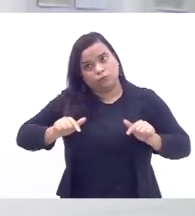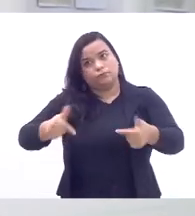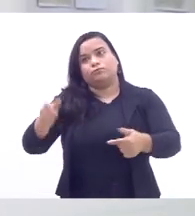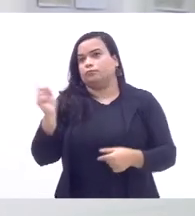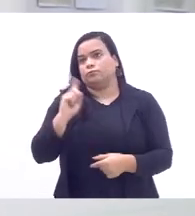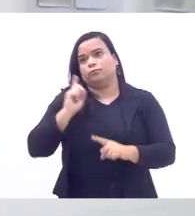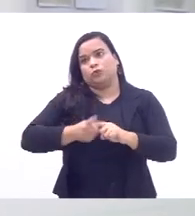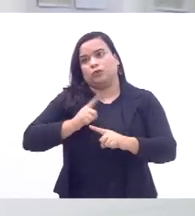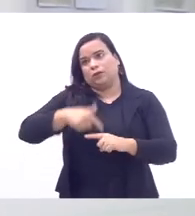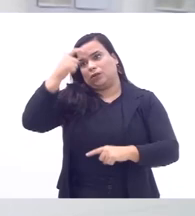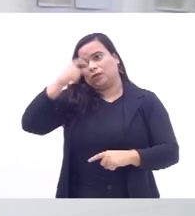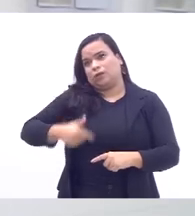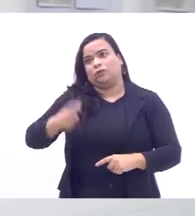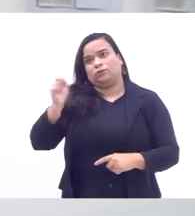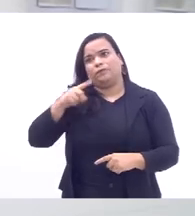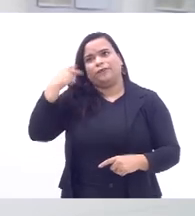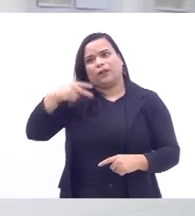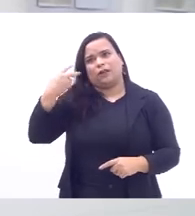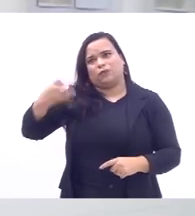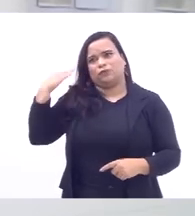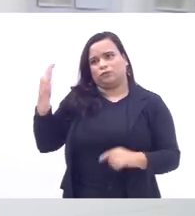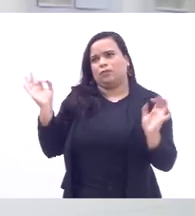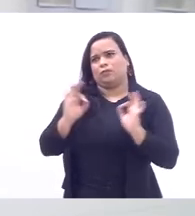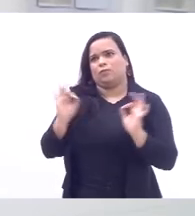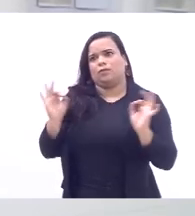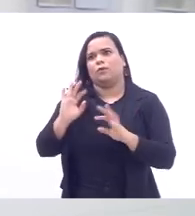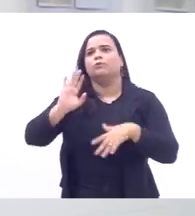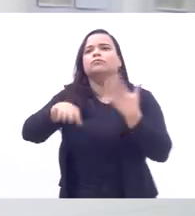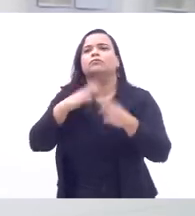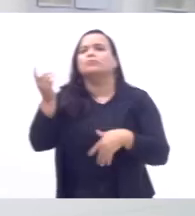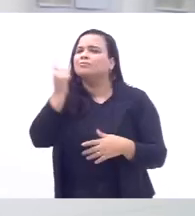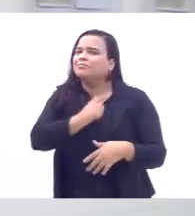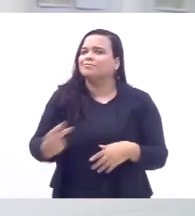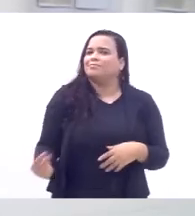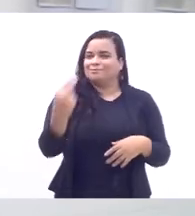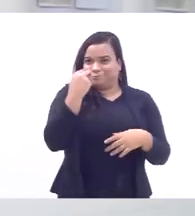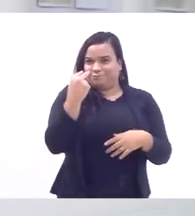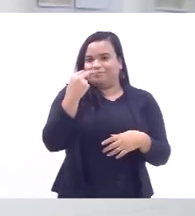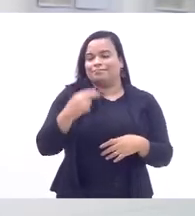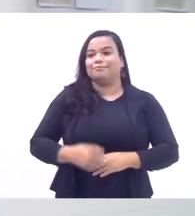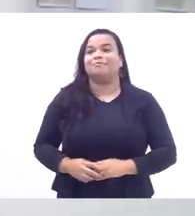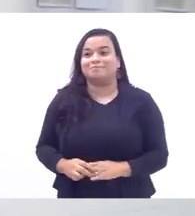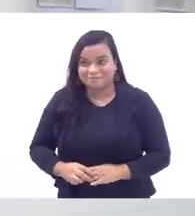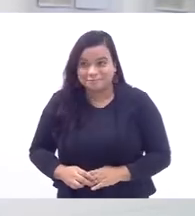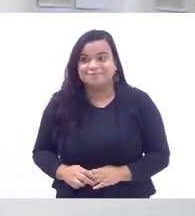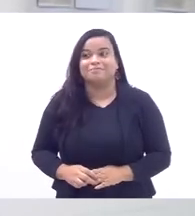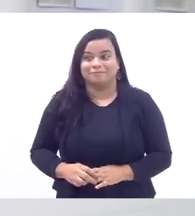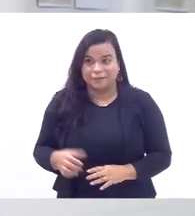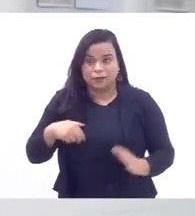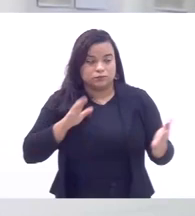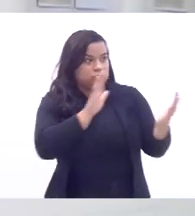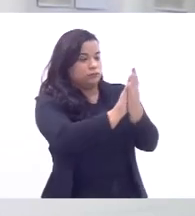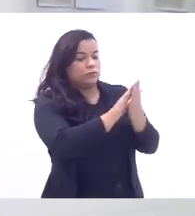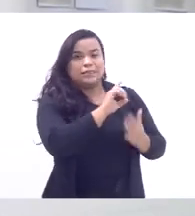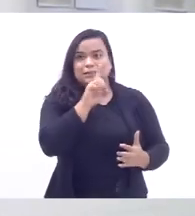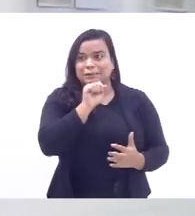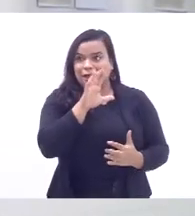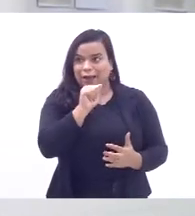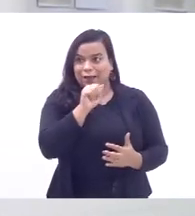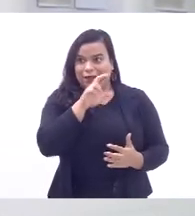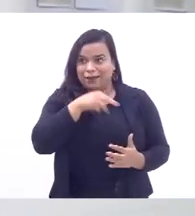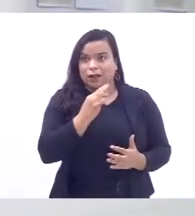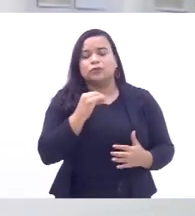eu não era vereador. Mas, graças a Deus, a gente foi atendido. E, quando eu procurei o Renato Zaga, eu falei, a gente tem um desafio de fazer isso no